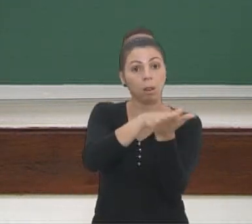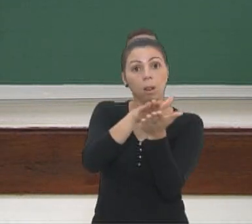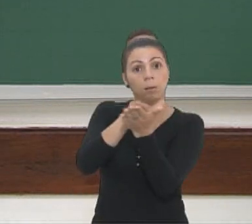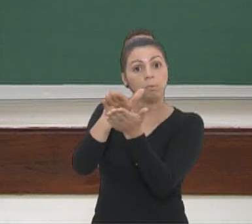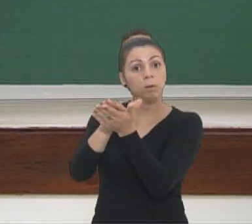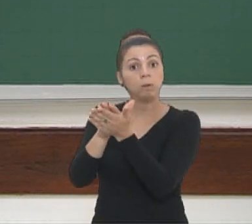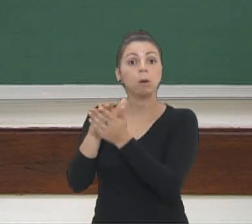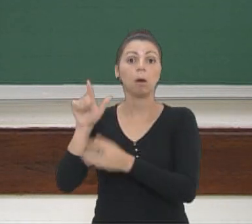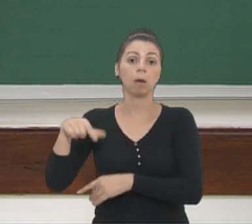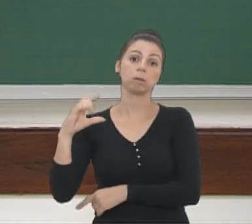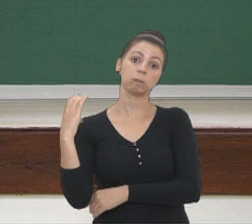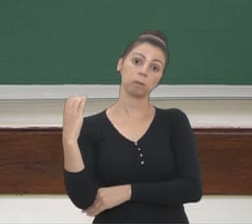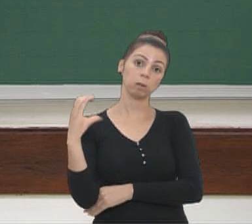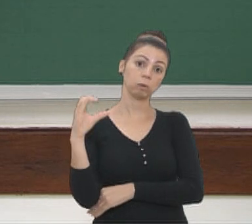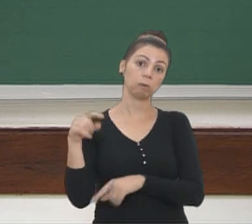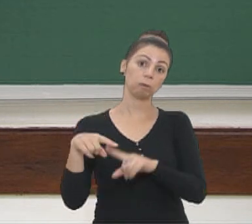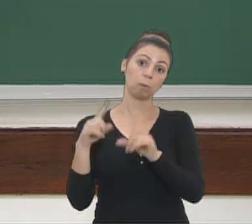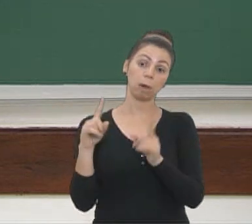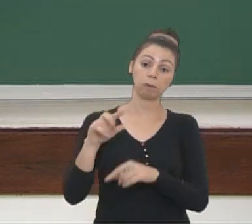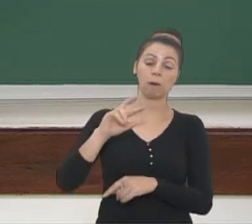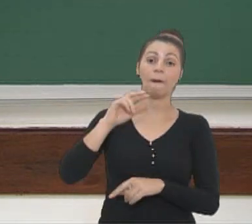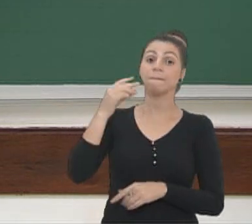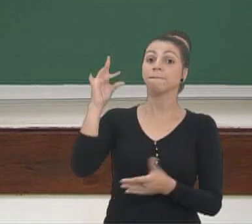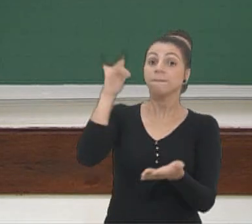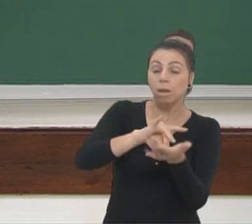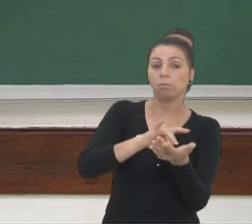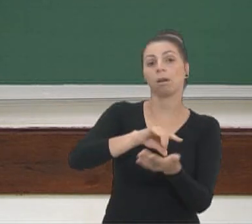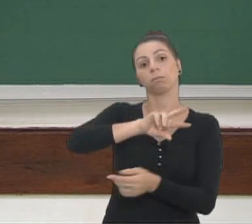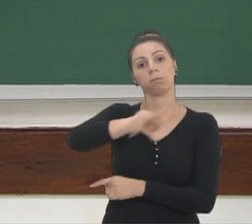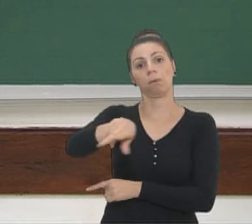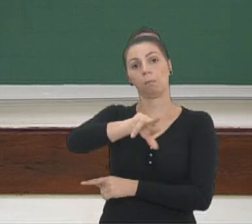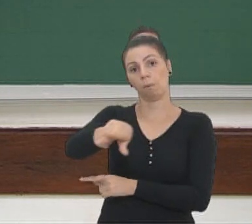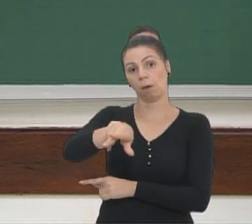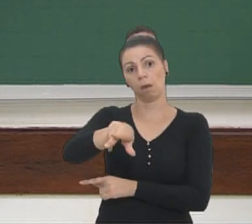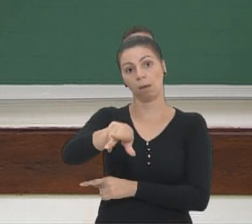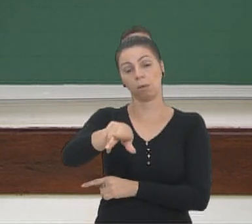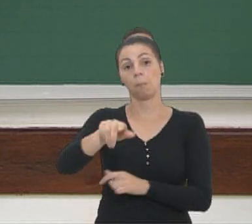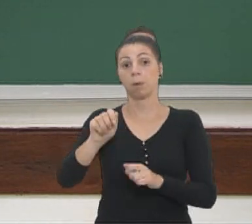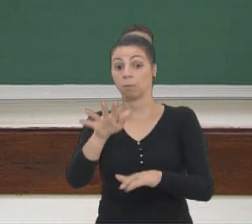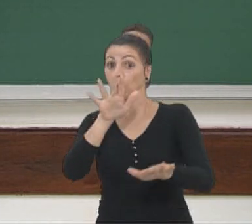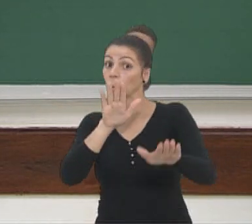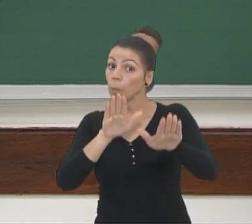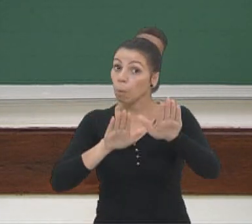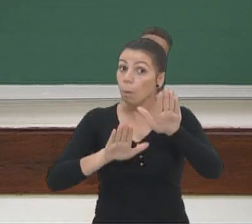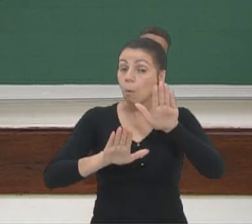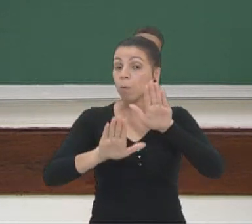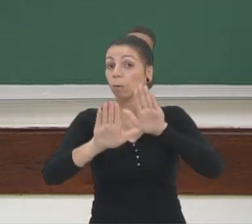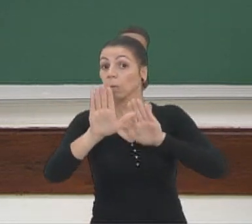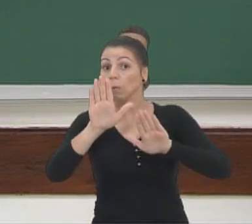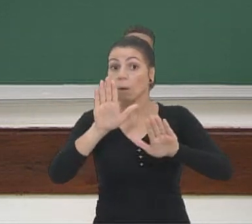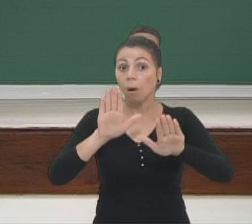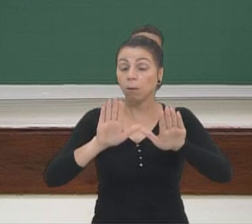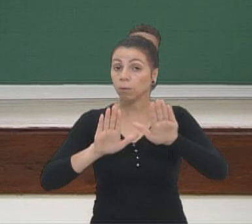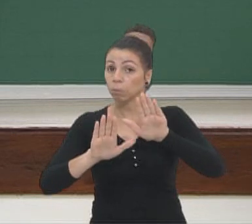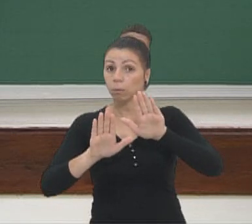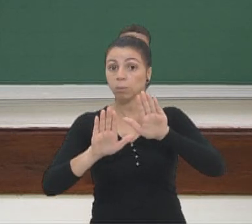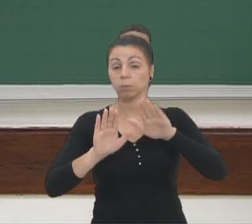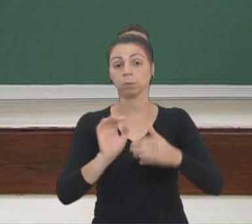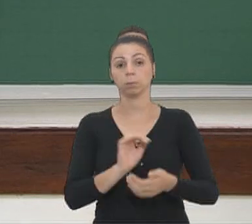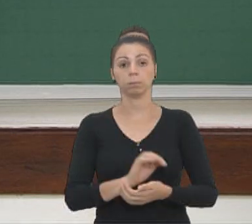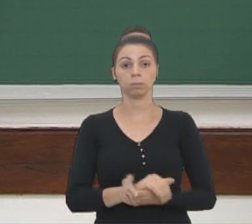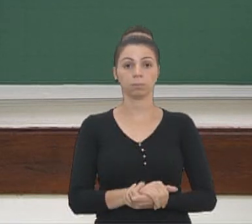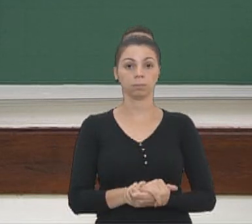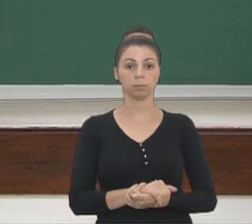ele não é. Então precisa cuidar com isso, as informações aí precisam ser rastreadas